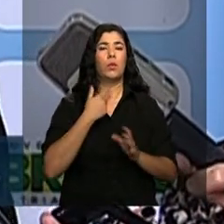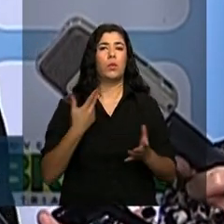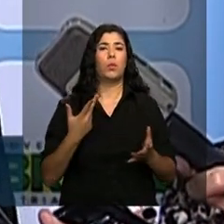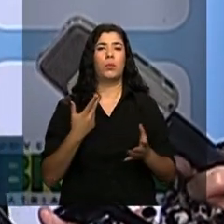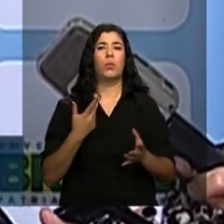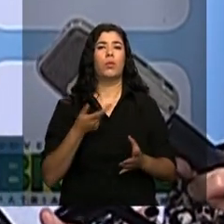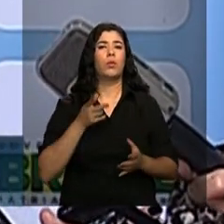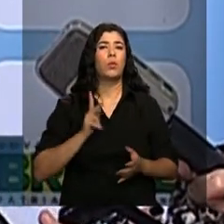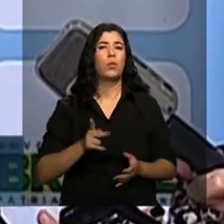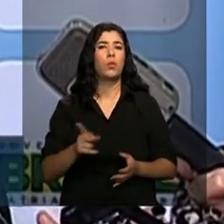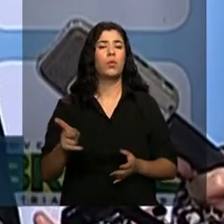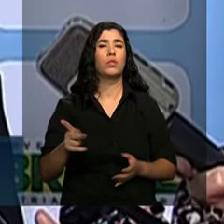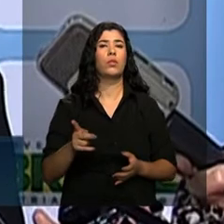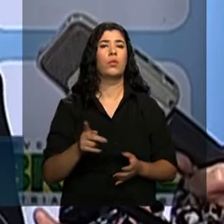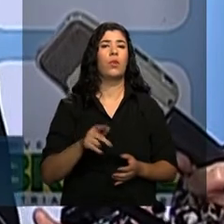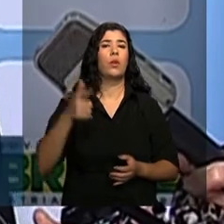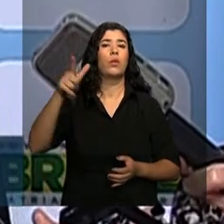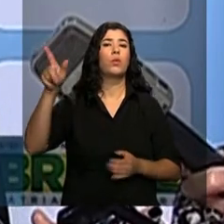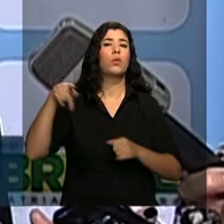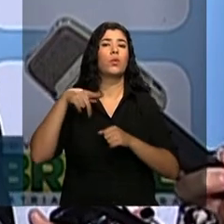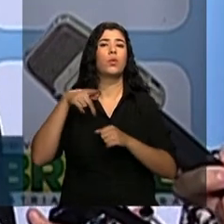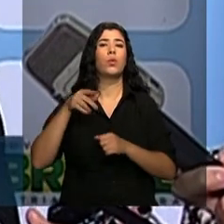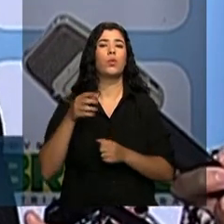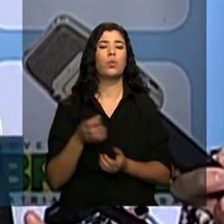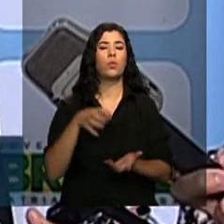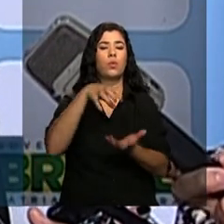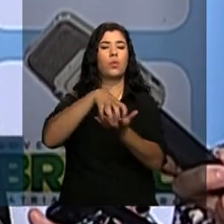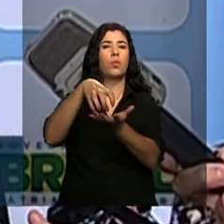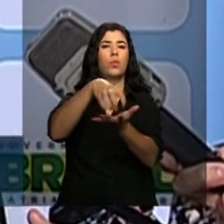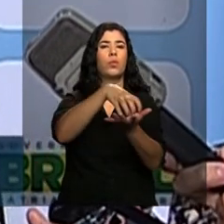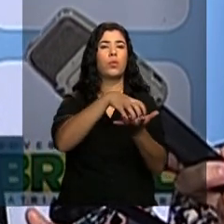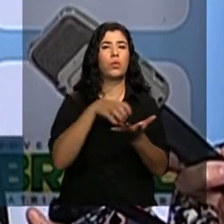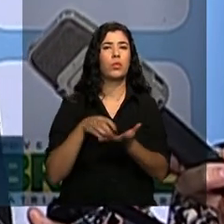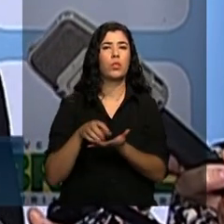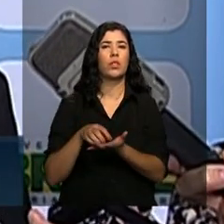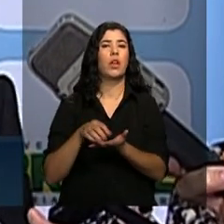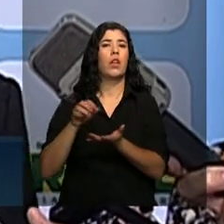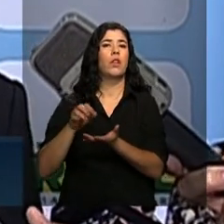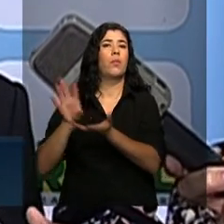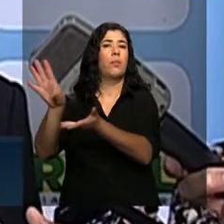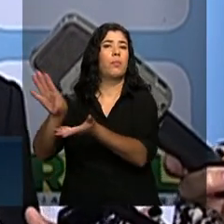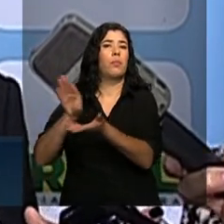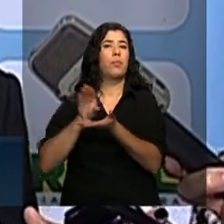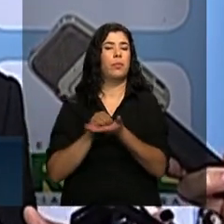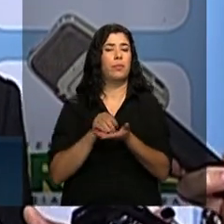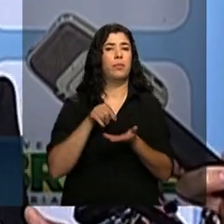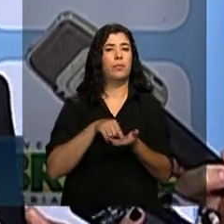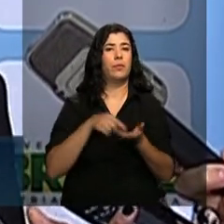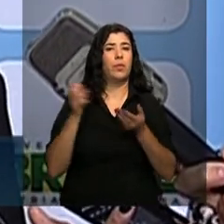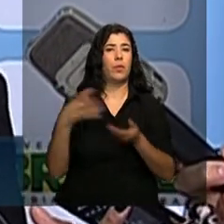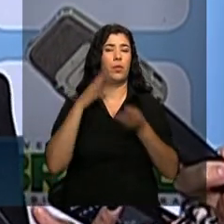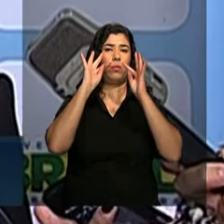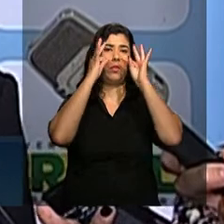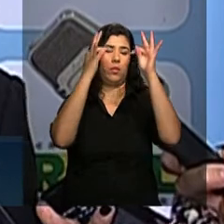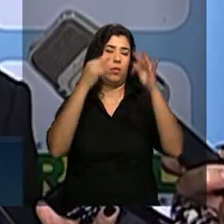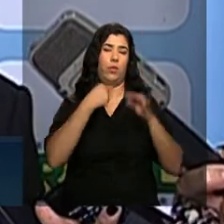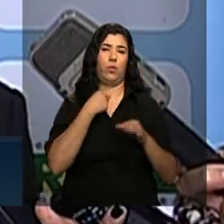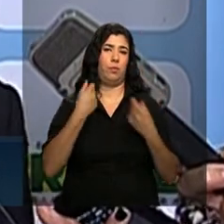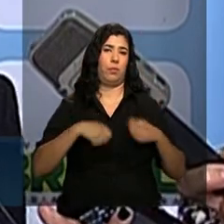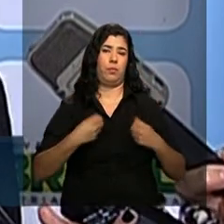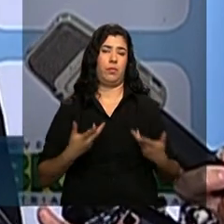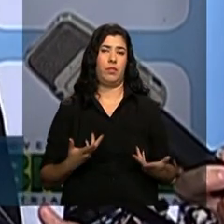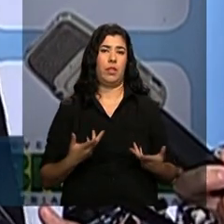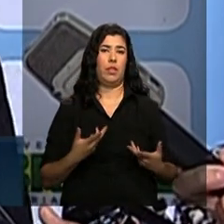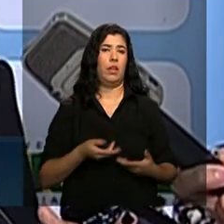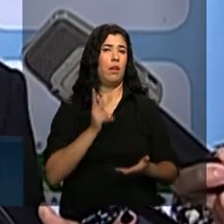ter dependência da importação, dependência de outros centros produtores de insumos, de novas tecnologias. Então, do mesmo jeito que há